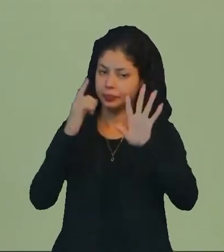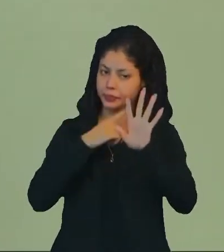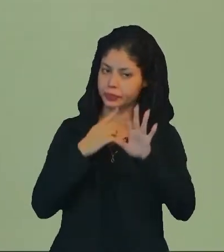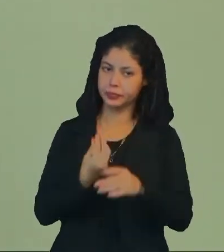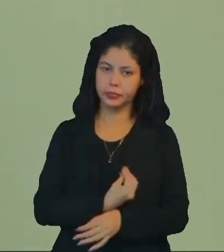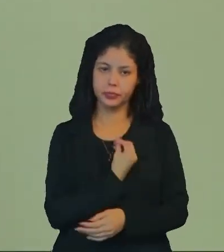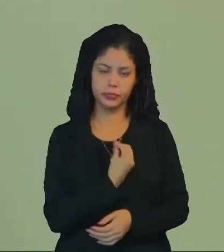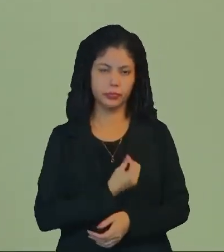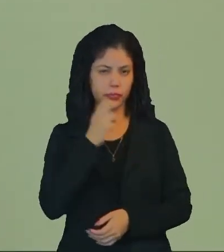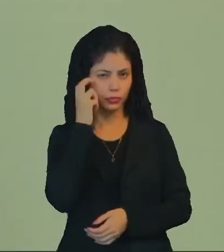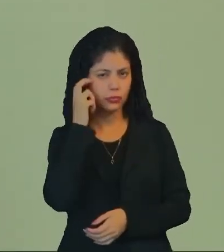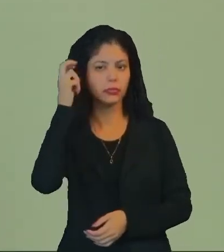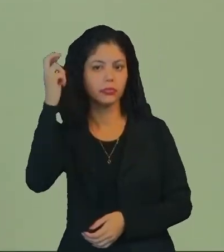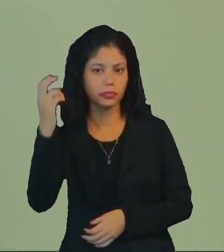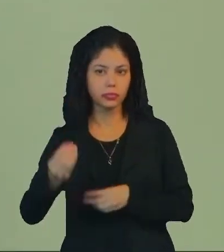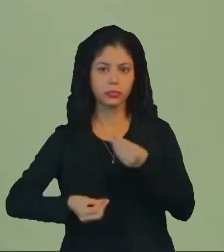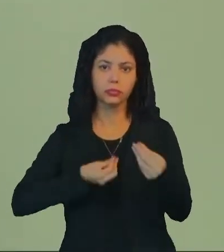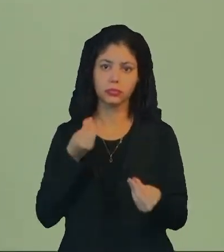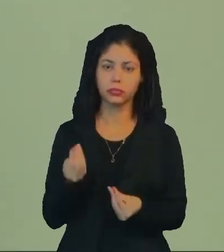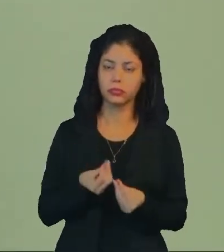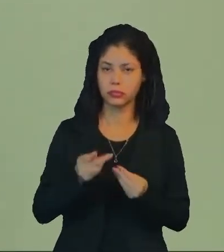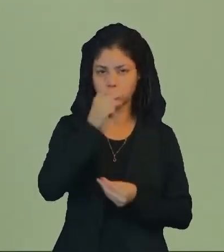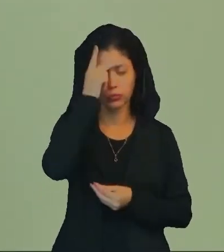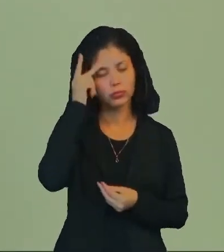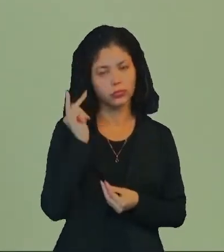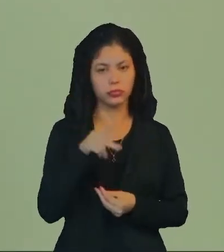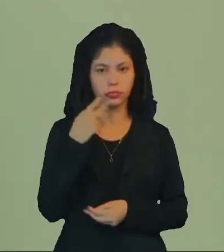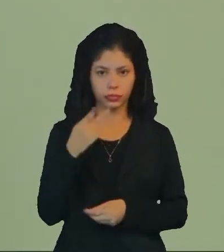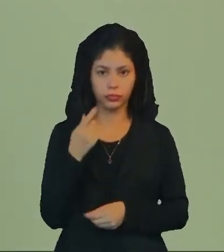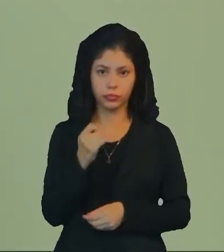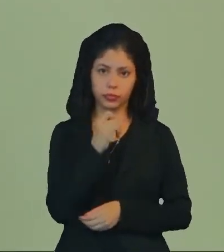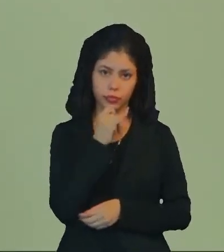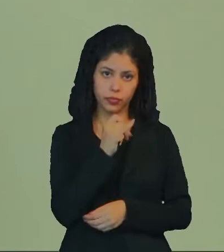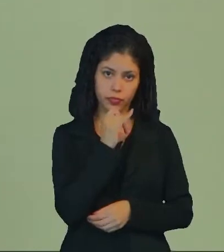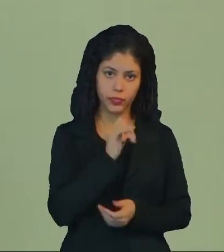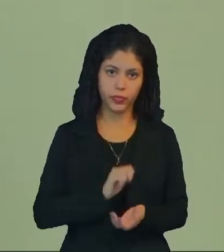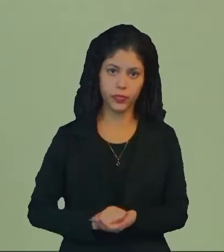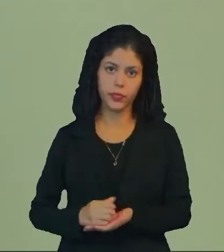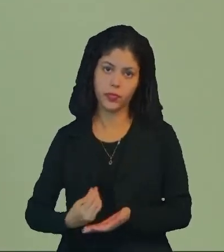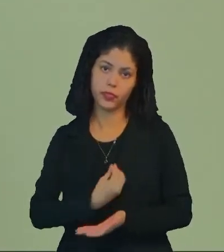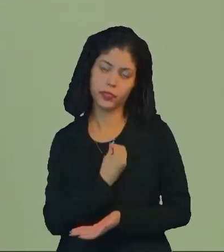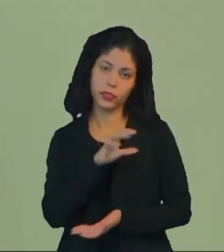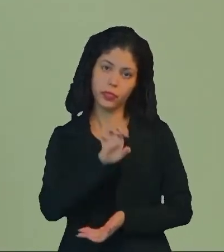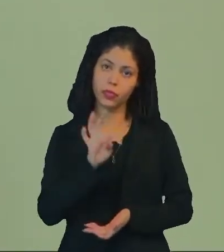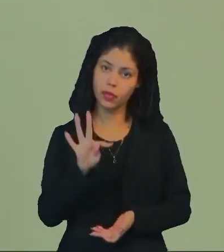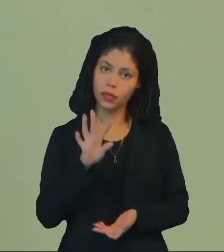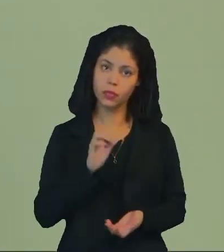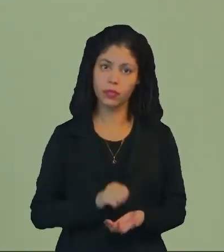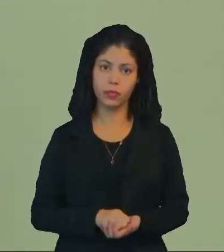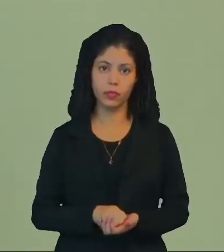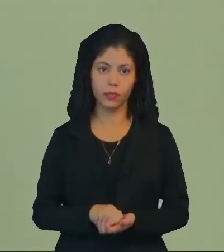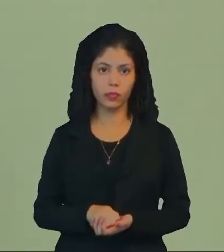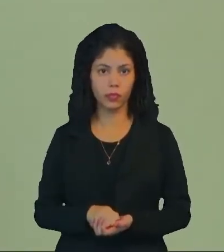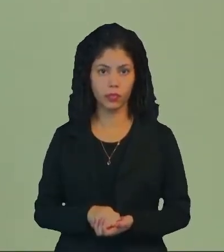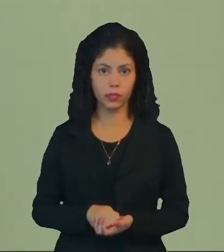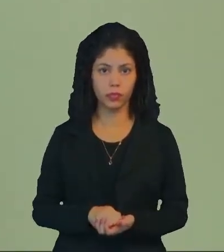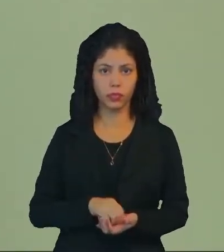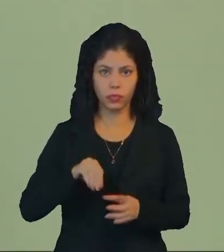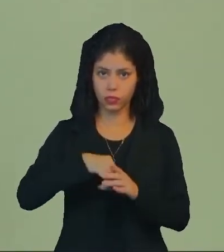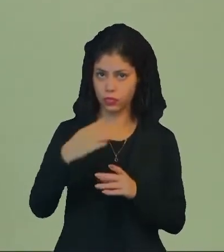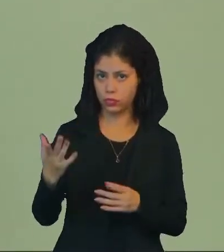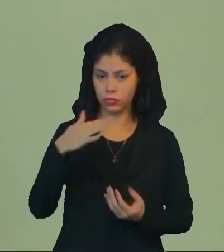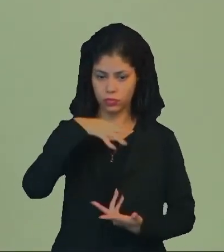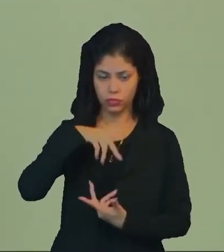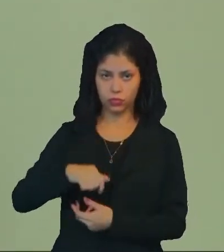existe vida inteligente, né? Como muitas pessoas falam, por exemplo, a questão da vida extraterrestre, ou seja, extra fora